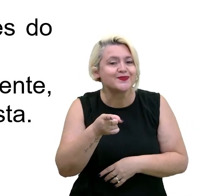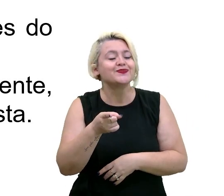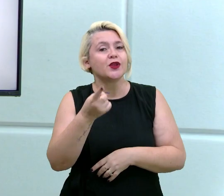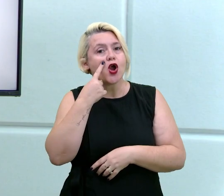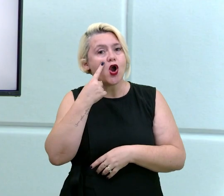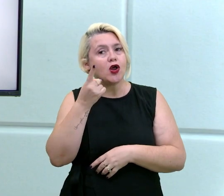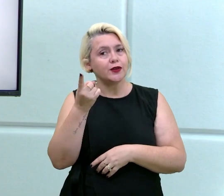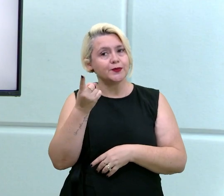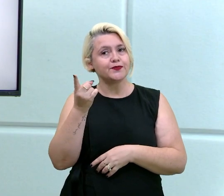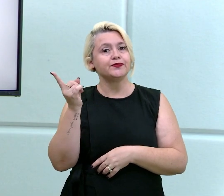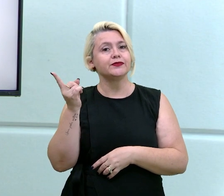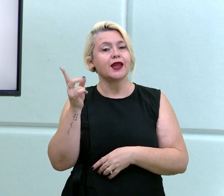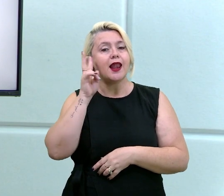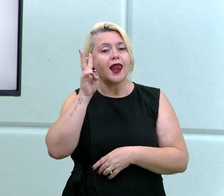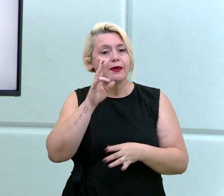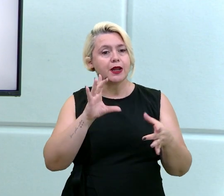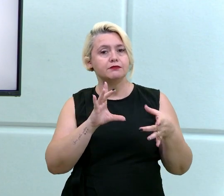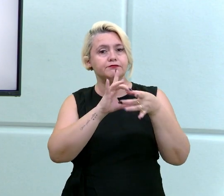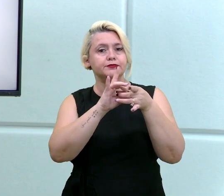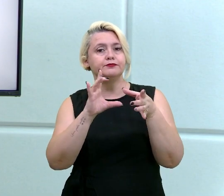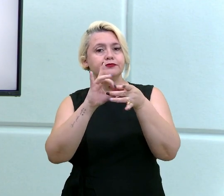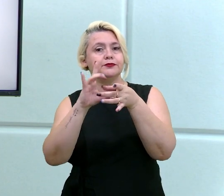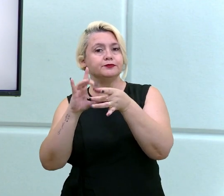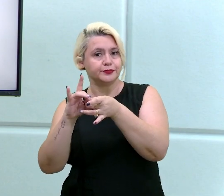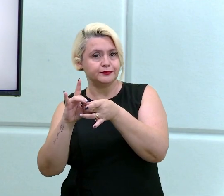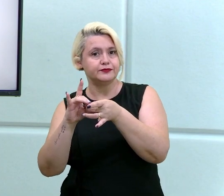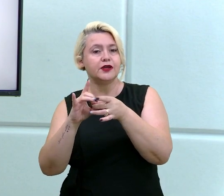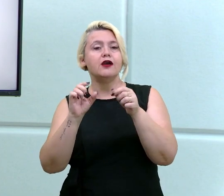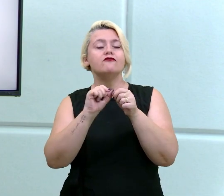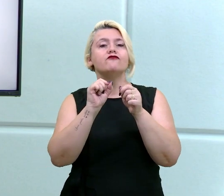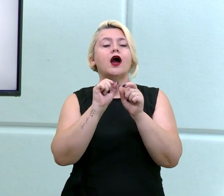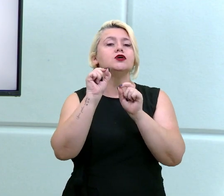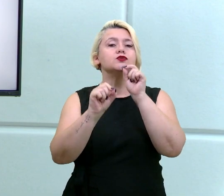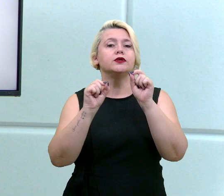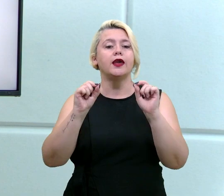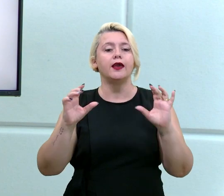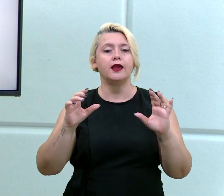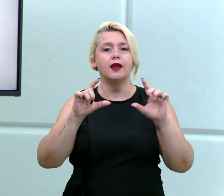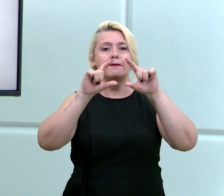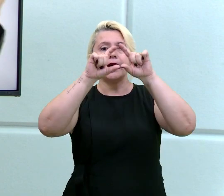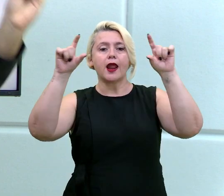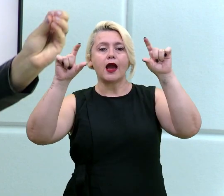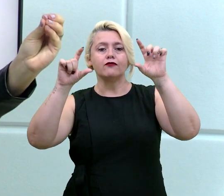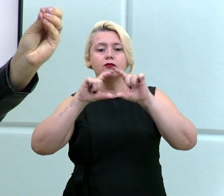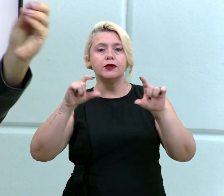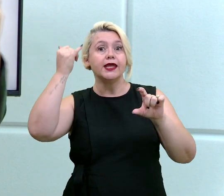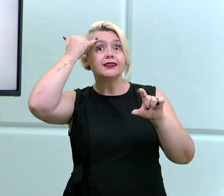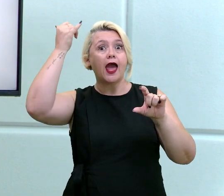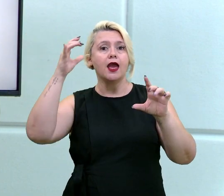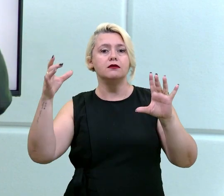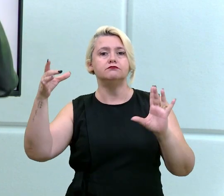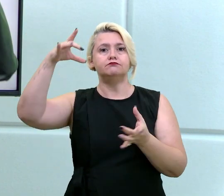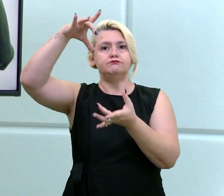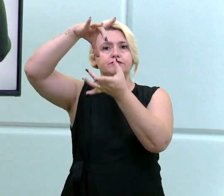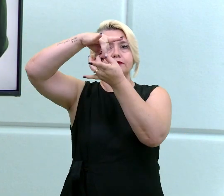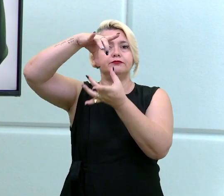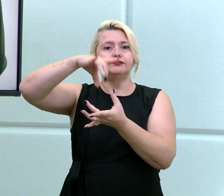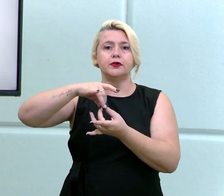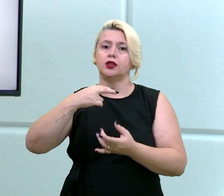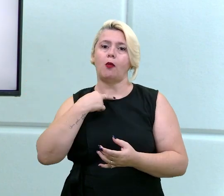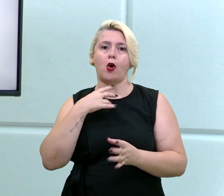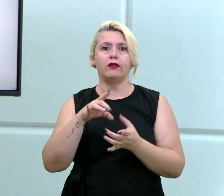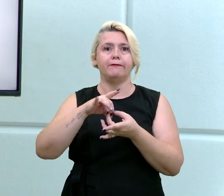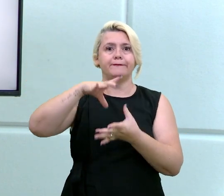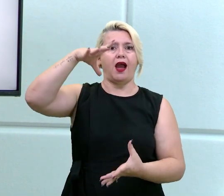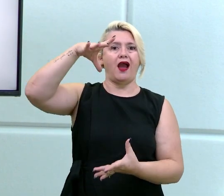Você lembra daqueles elementos de coesão que eles fazem a ponte, a ligação entre uma ideia e outra? As ideias não podem ser